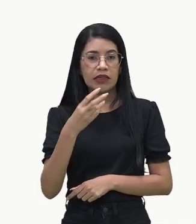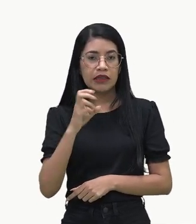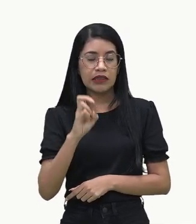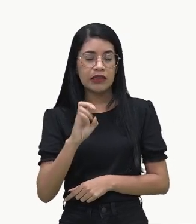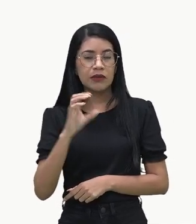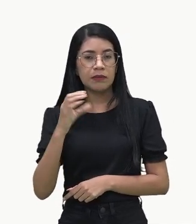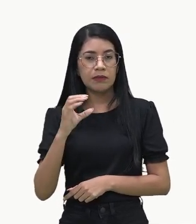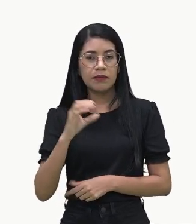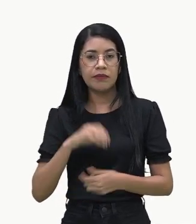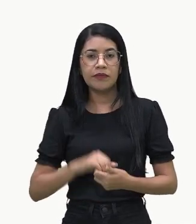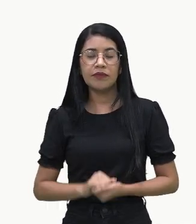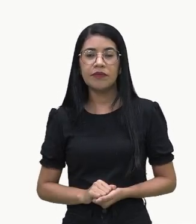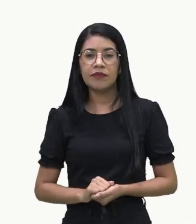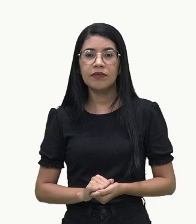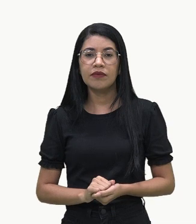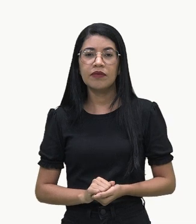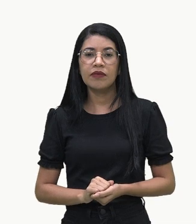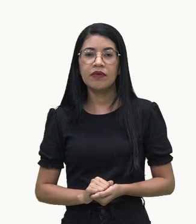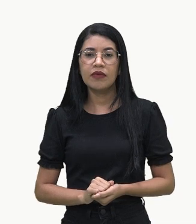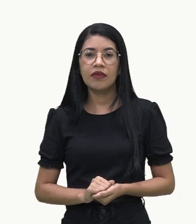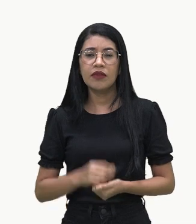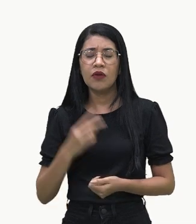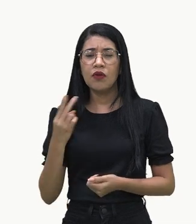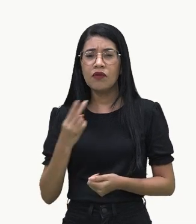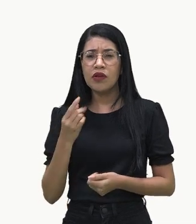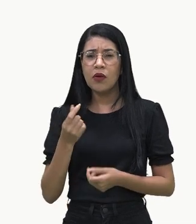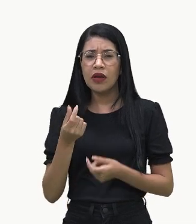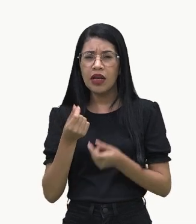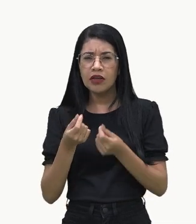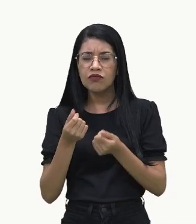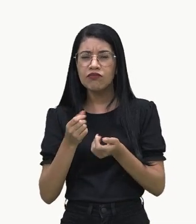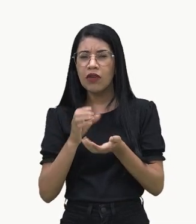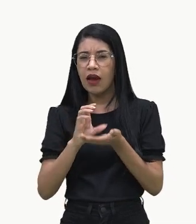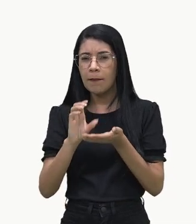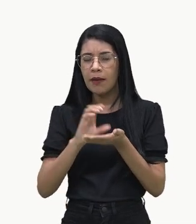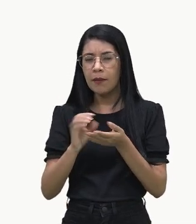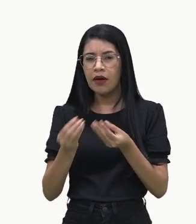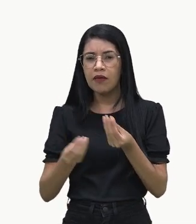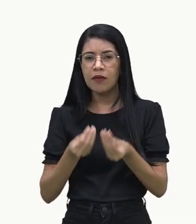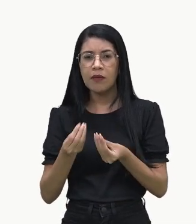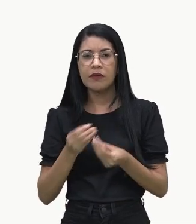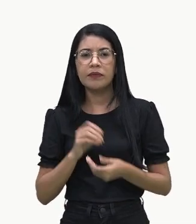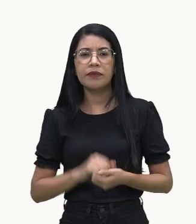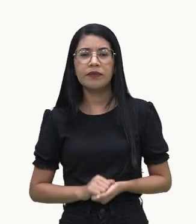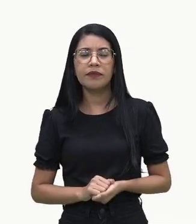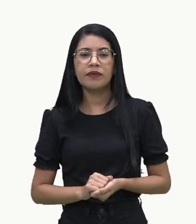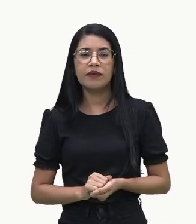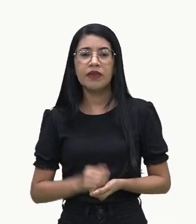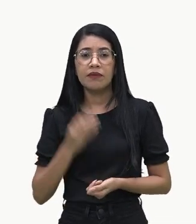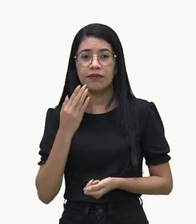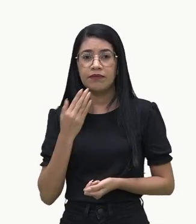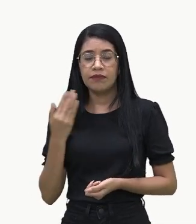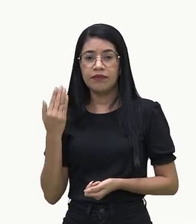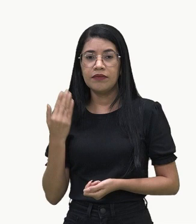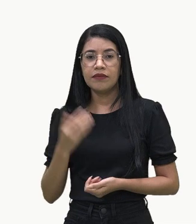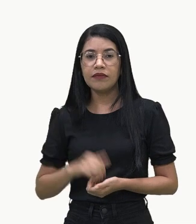50,35. Quanto eles gastaram? Não é? Então, tá aí a